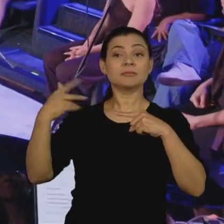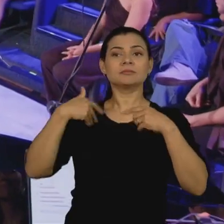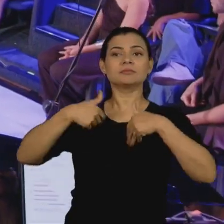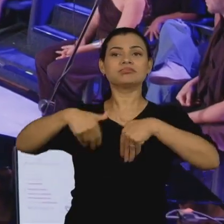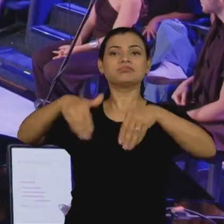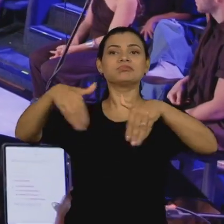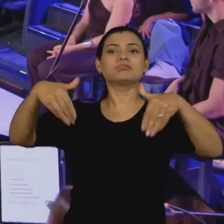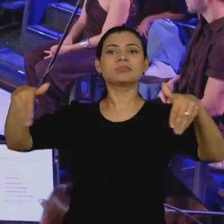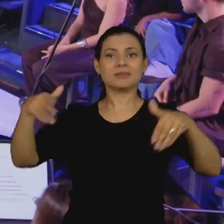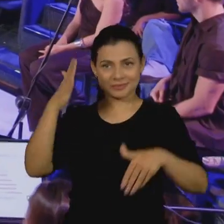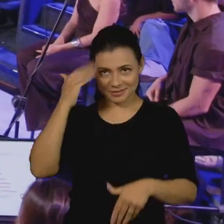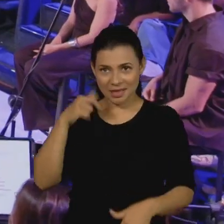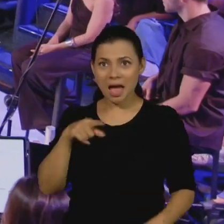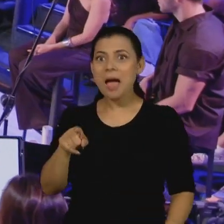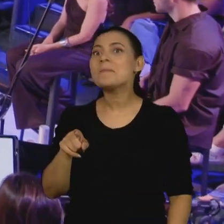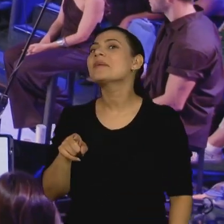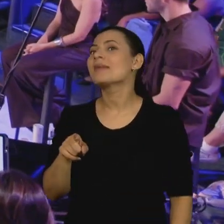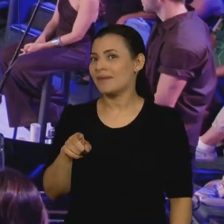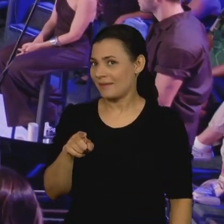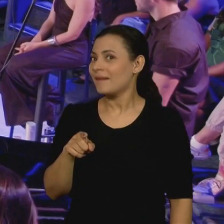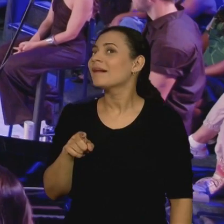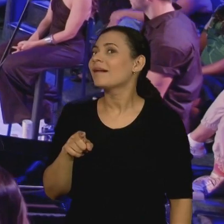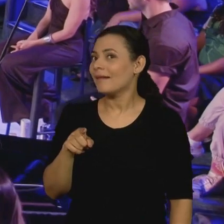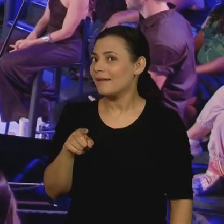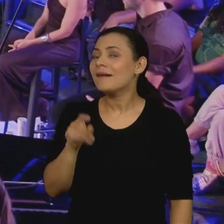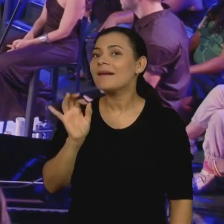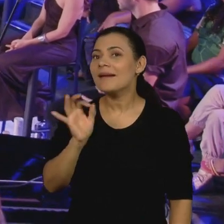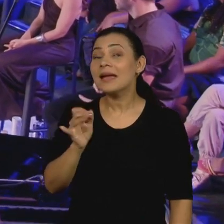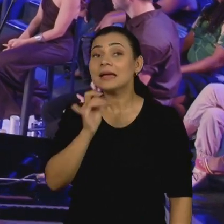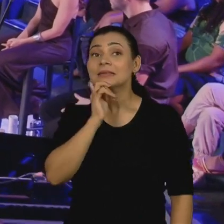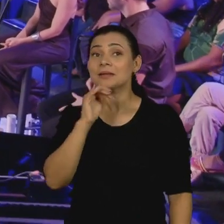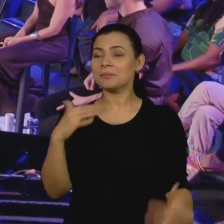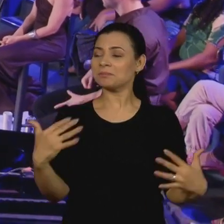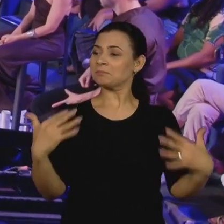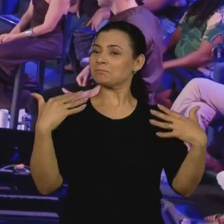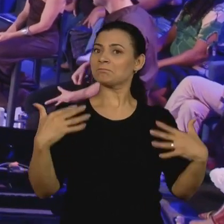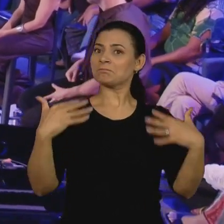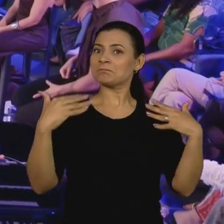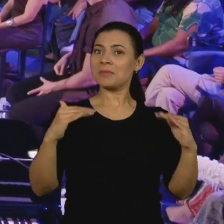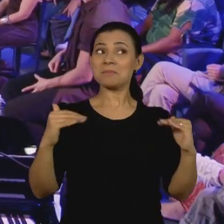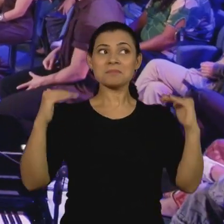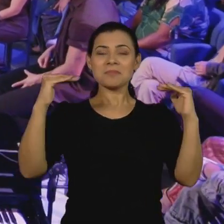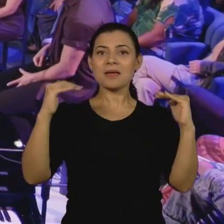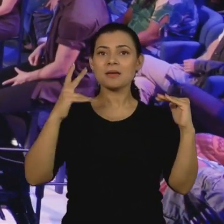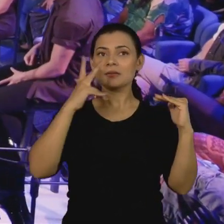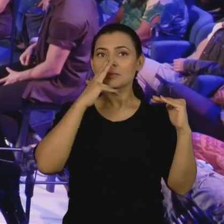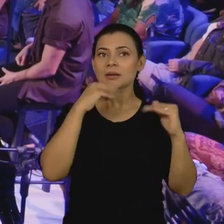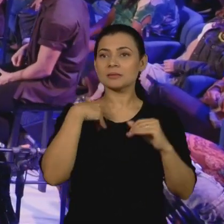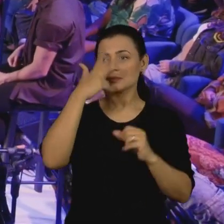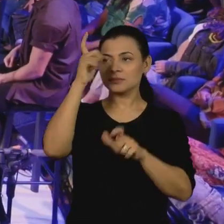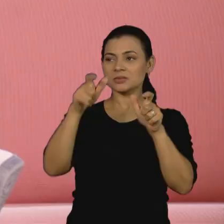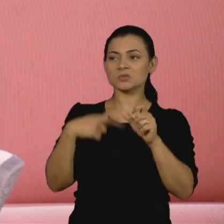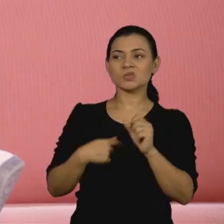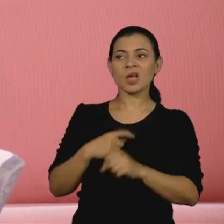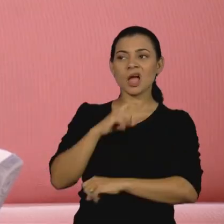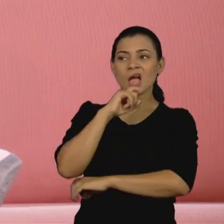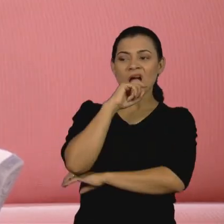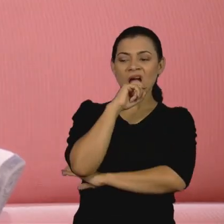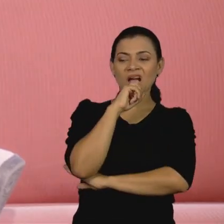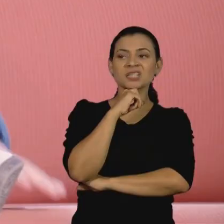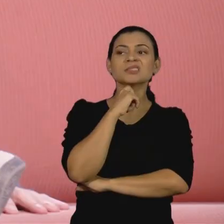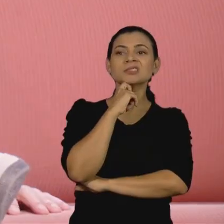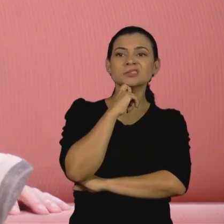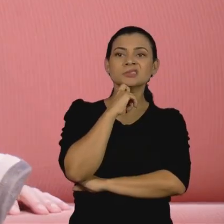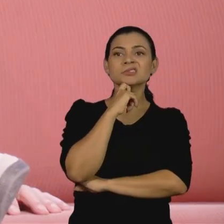Vocês sabem o que é? Mal-olhado é o seguinte, você tá brilhando muito... Alguém fala assim, não sei o quê, e